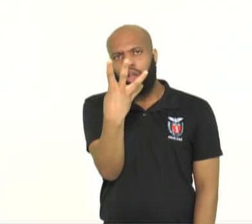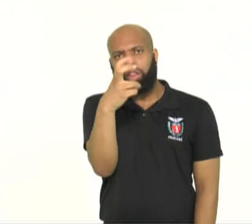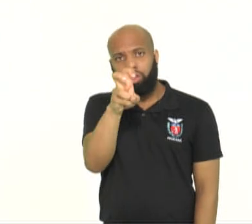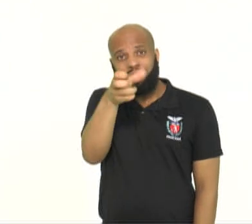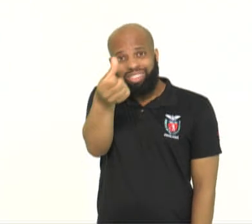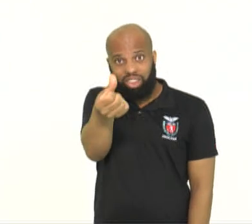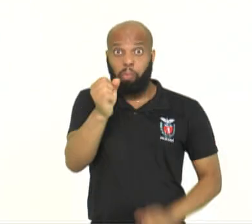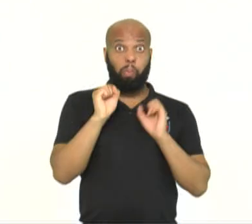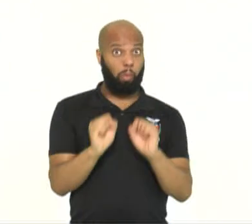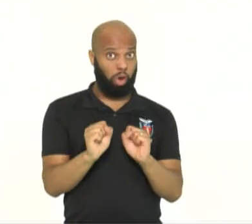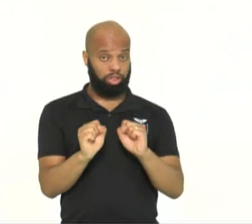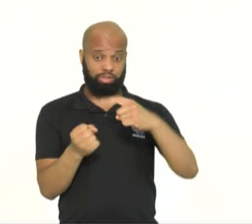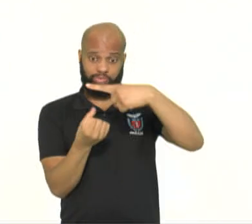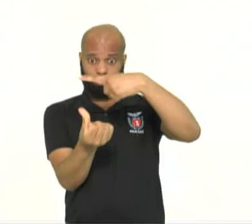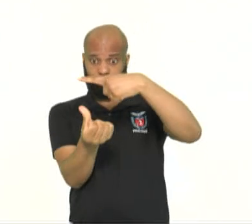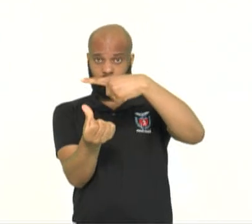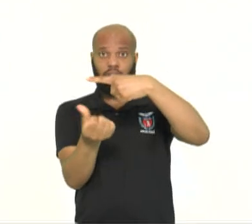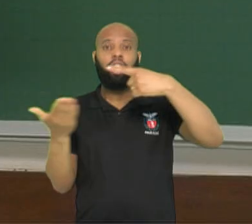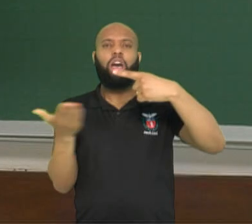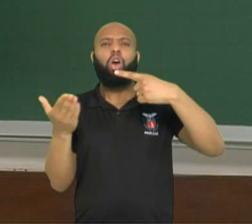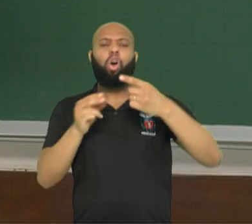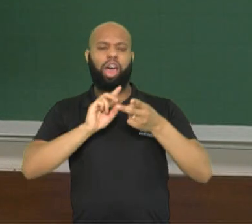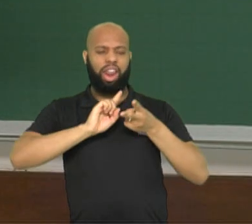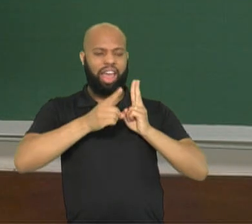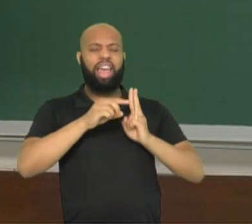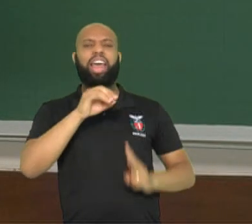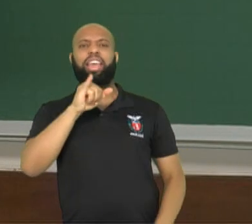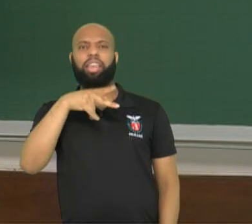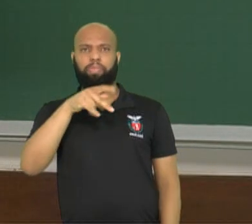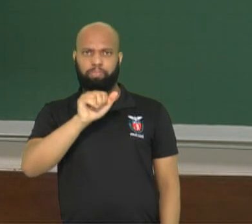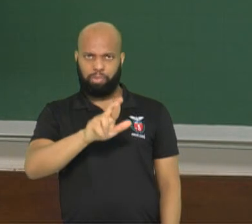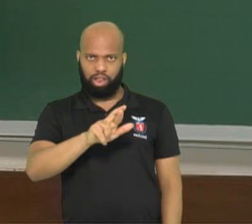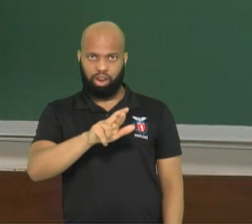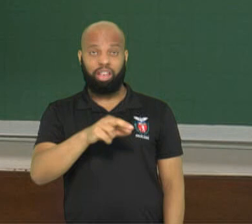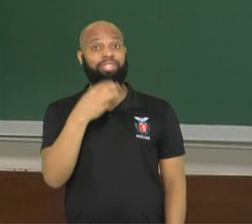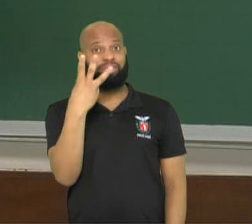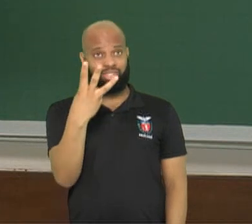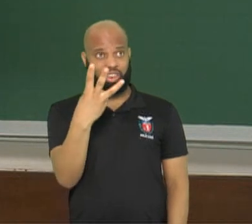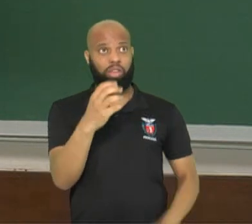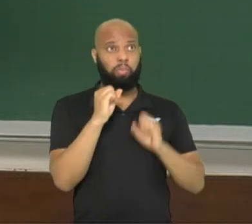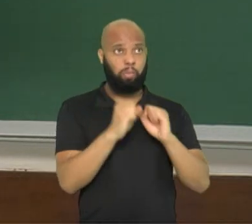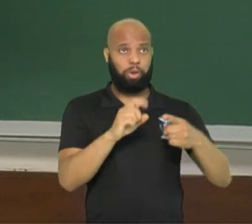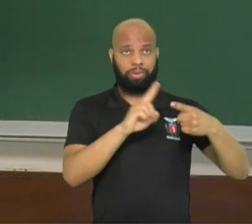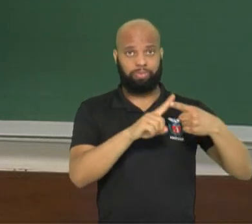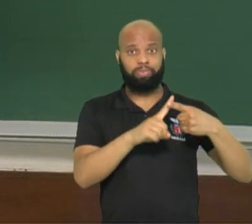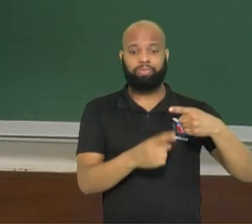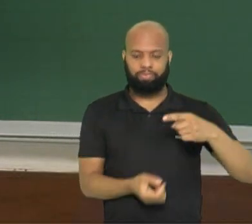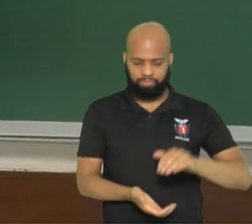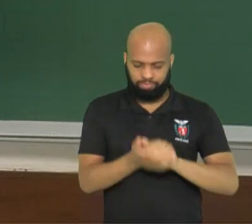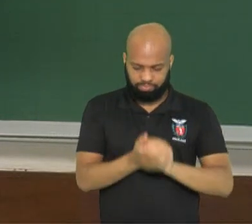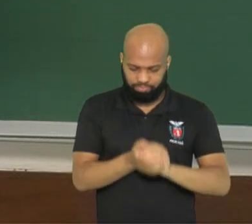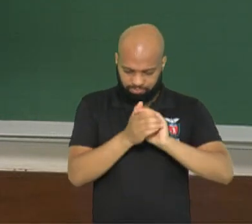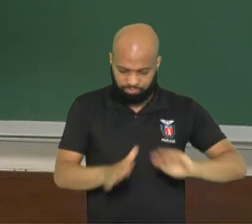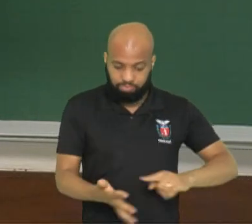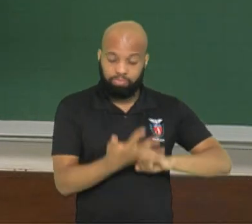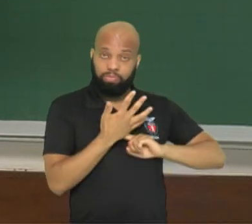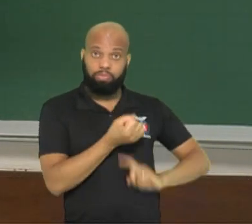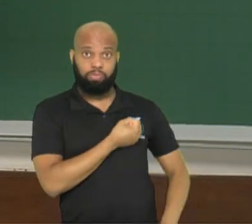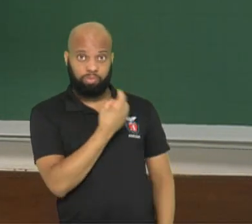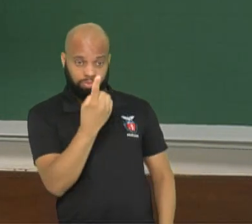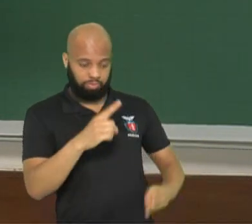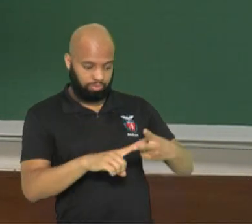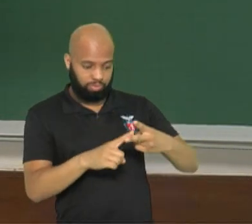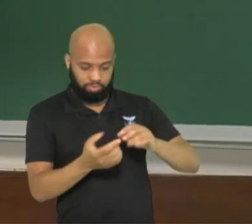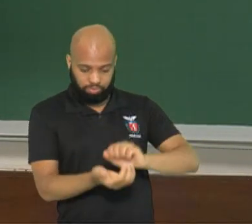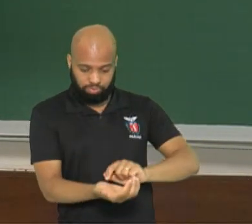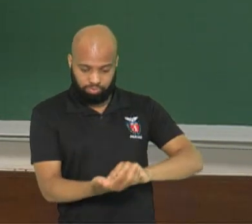E os números ímpares, que são os resultados favoráveis, são 3. Pode ser que ao jogar esse dado, saia o número 1,